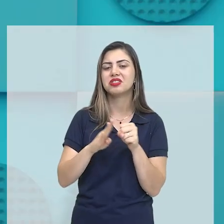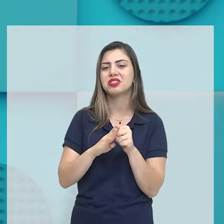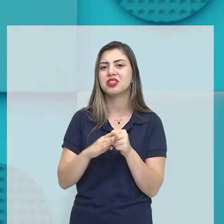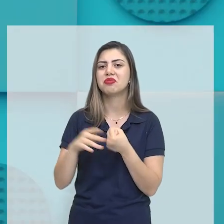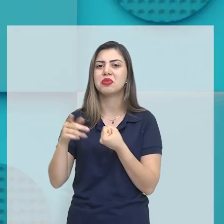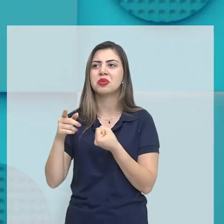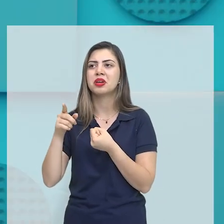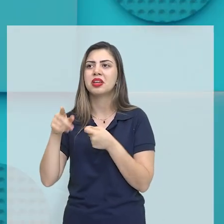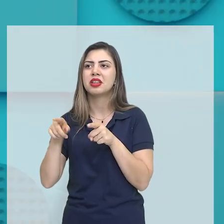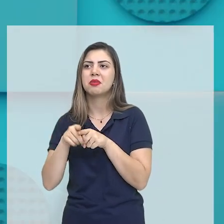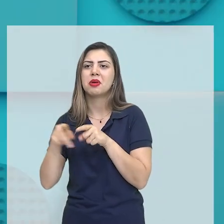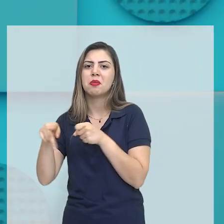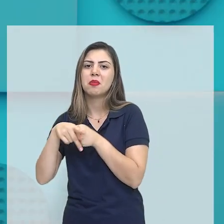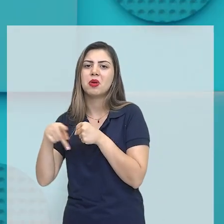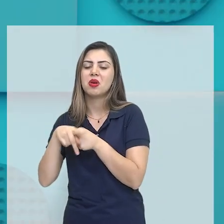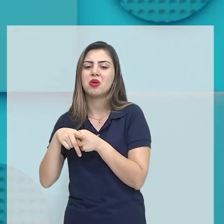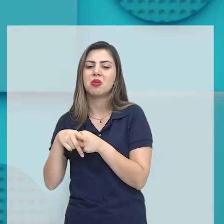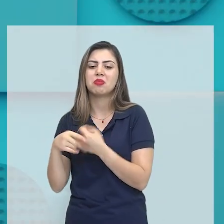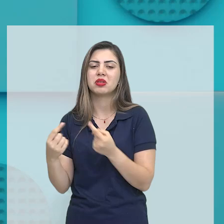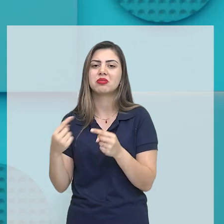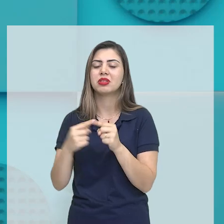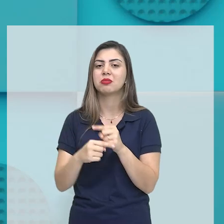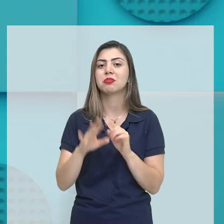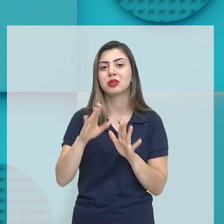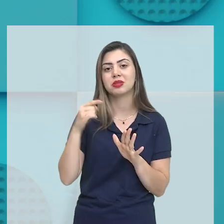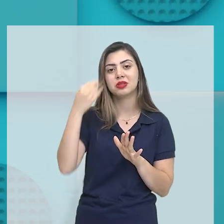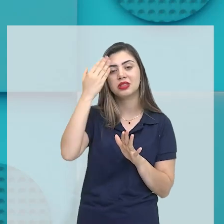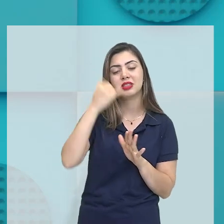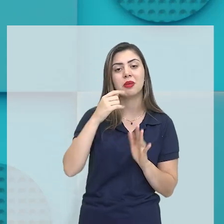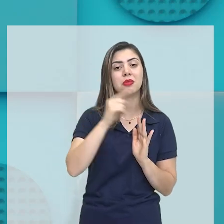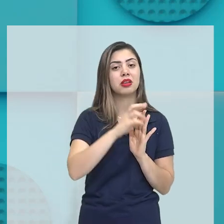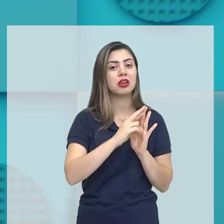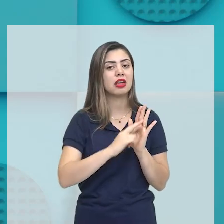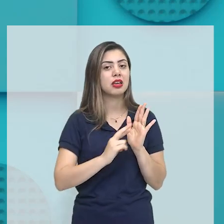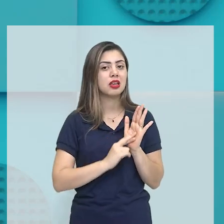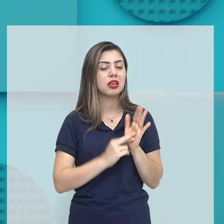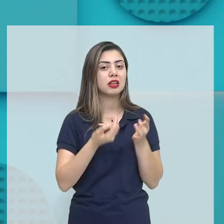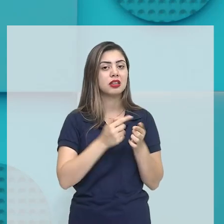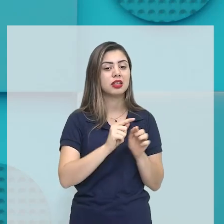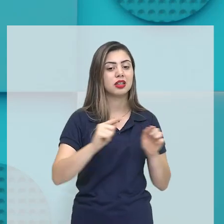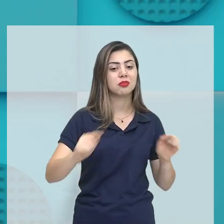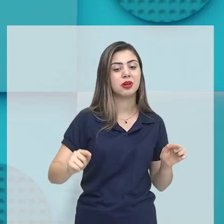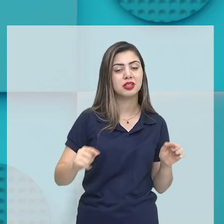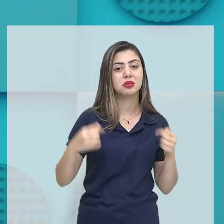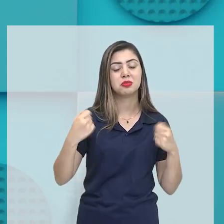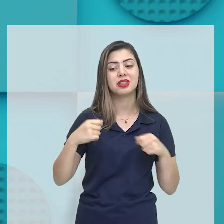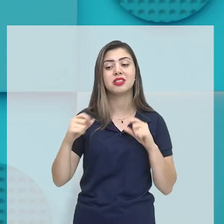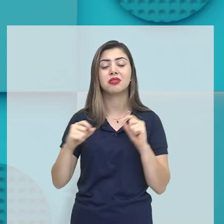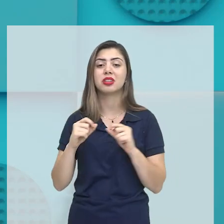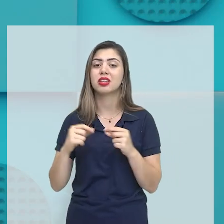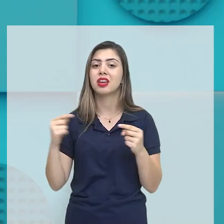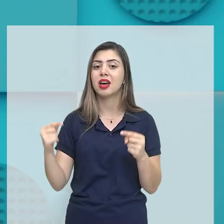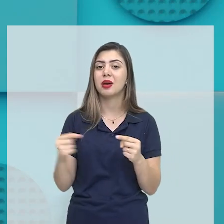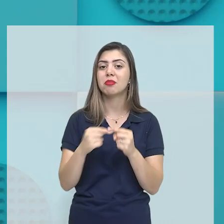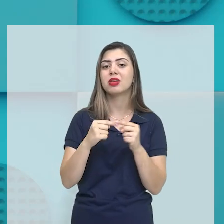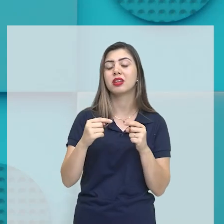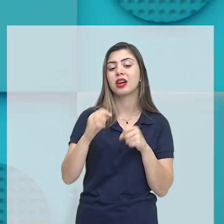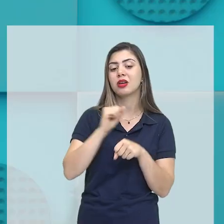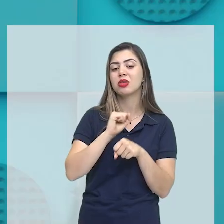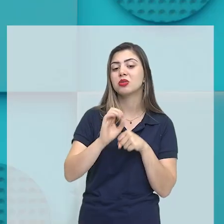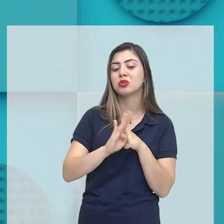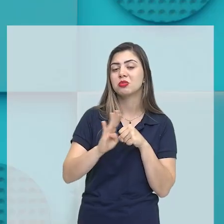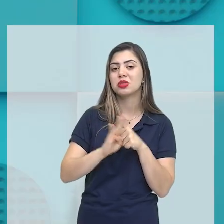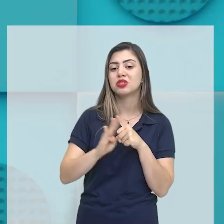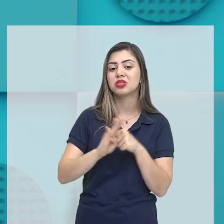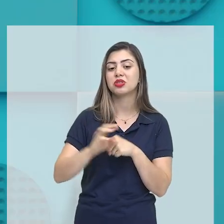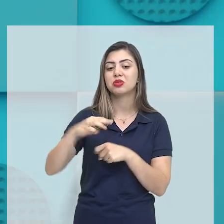demonstrativo. Então, de acordo com a gramática normativa, esse pronome teria que estar concordando com o substantivo mão,